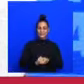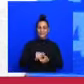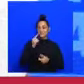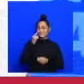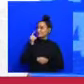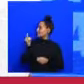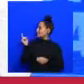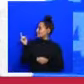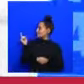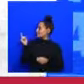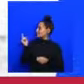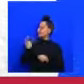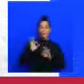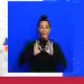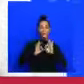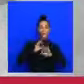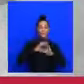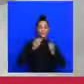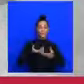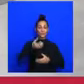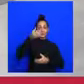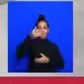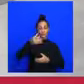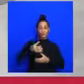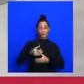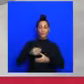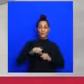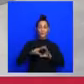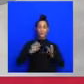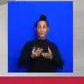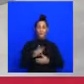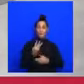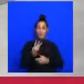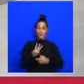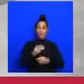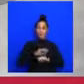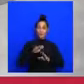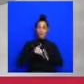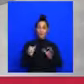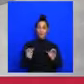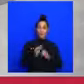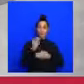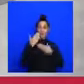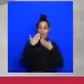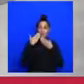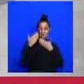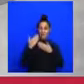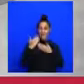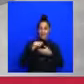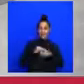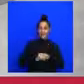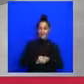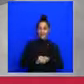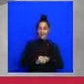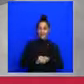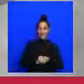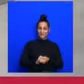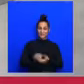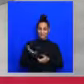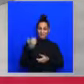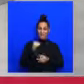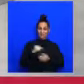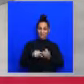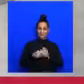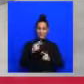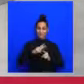Aí no detalhe, o abastecimento do suporte em cima do Globo número 3. Tudo pronto. Obrigado, Diogo. Obrigado, Juliana. Vamos então